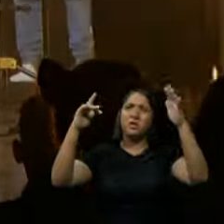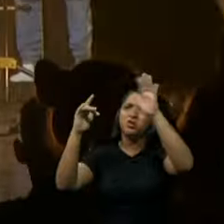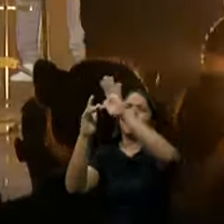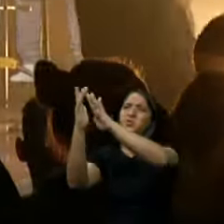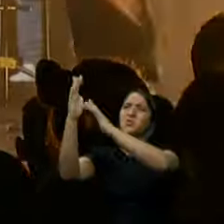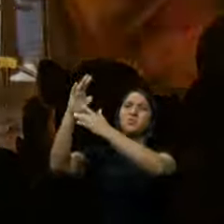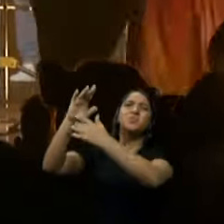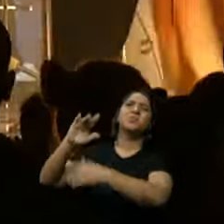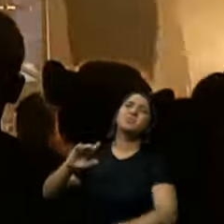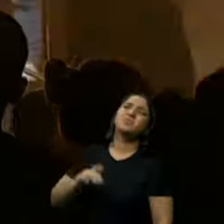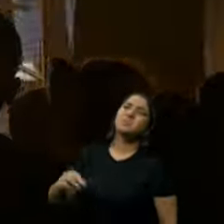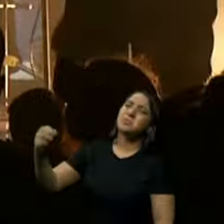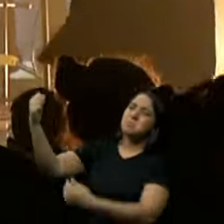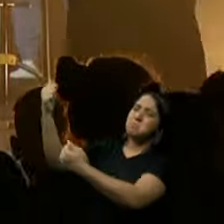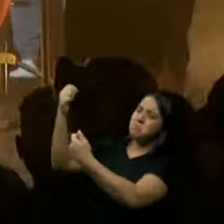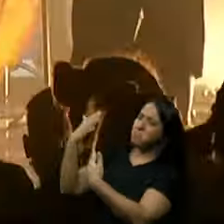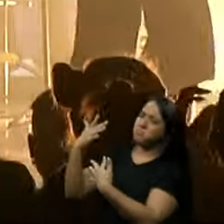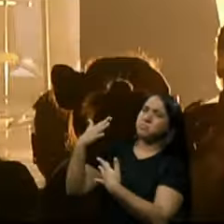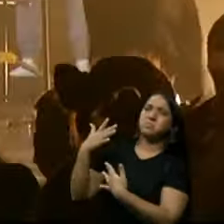É